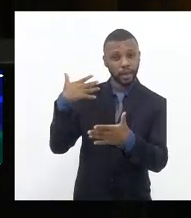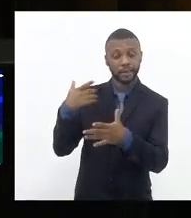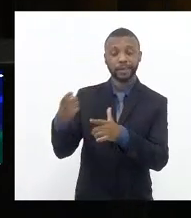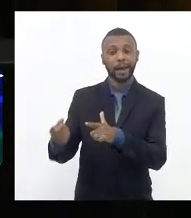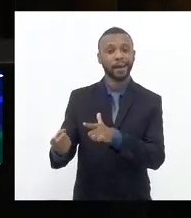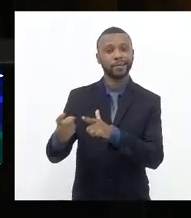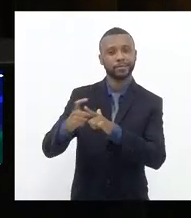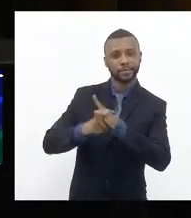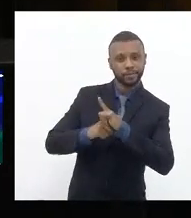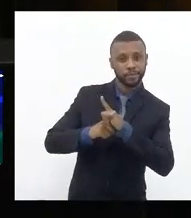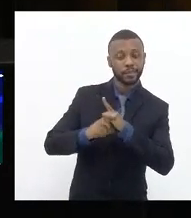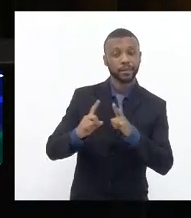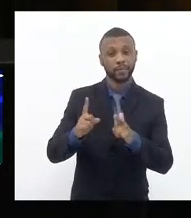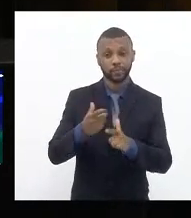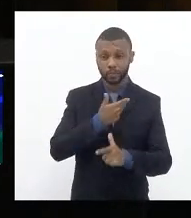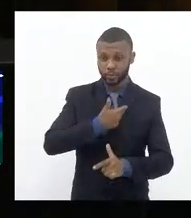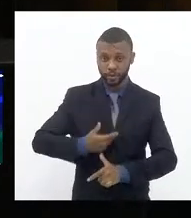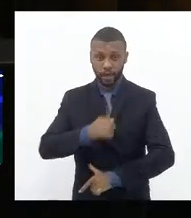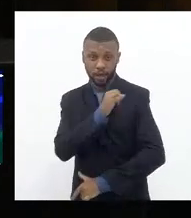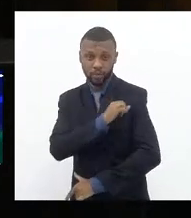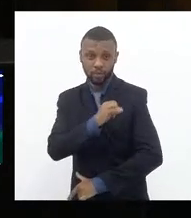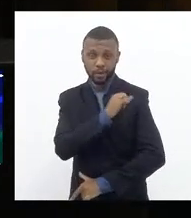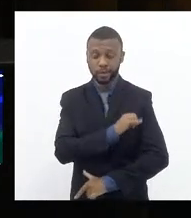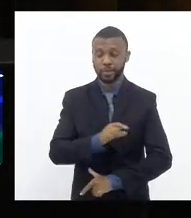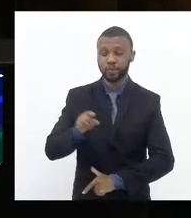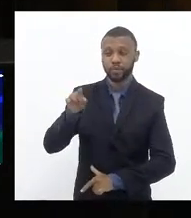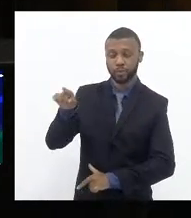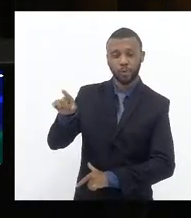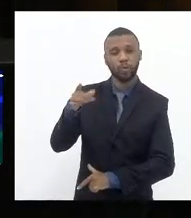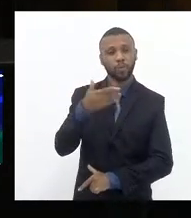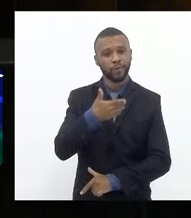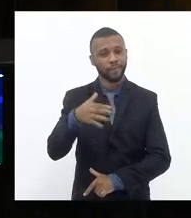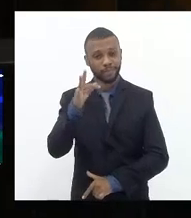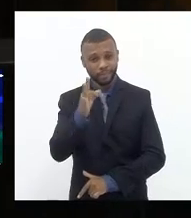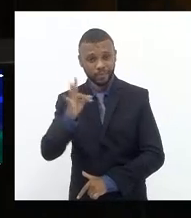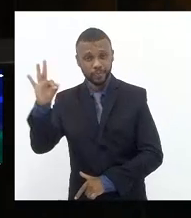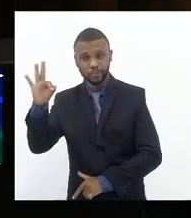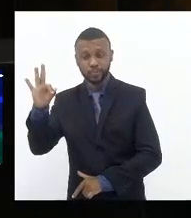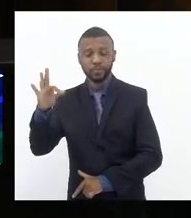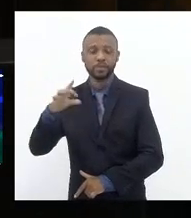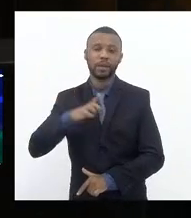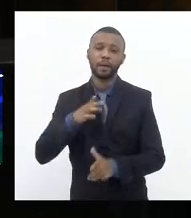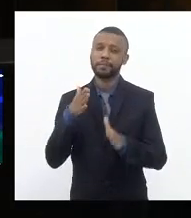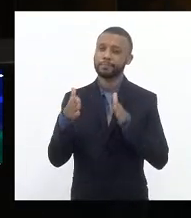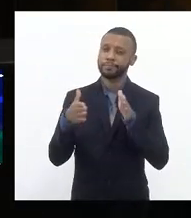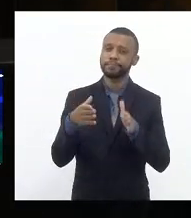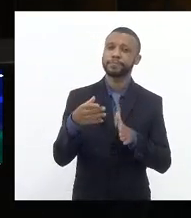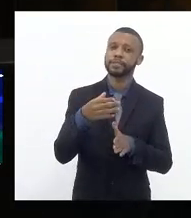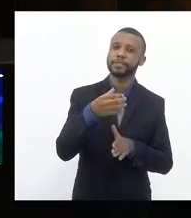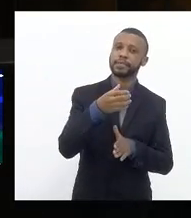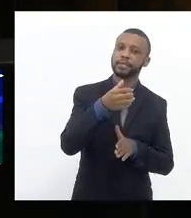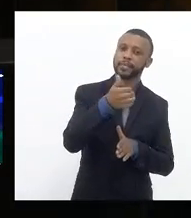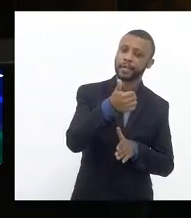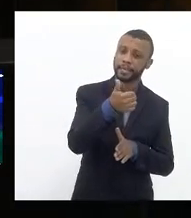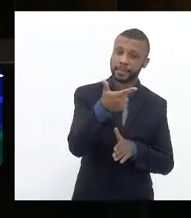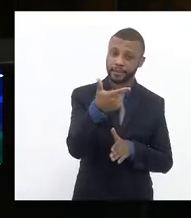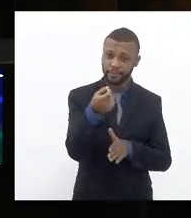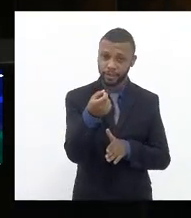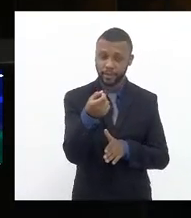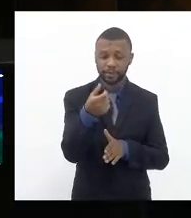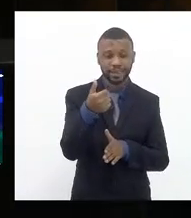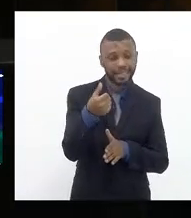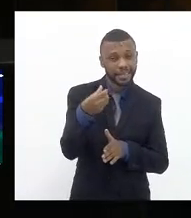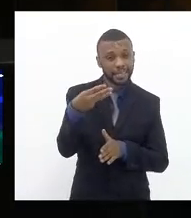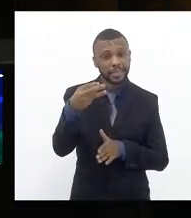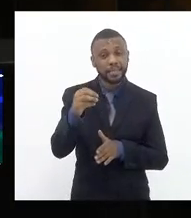União girava em torno de 120 a 130 bilhões de reais. Após